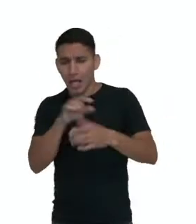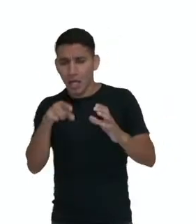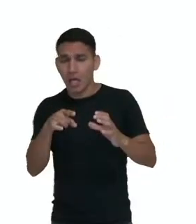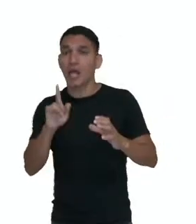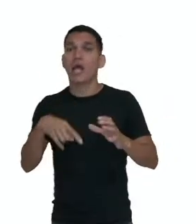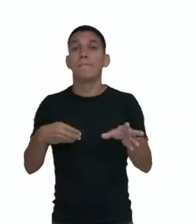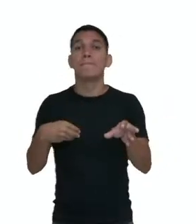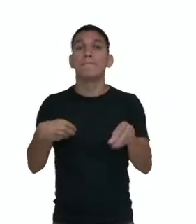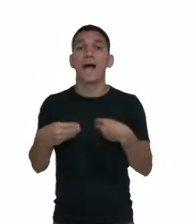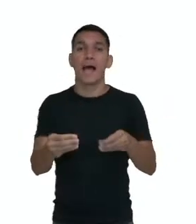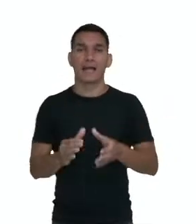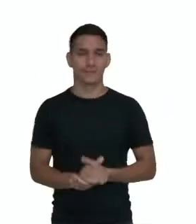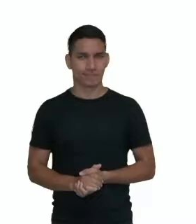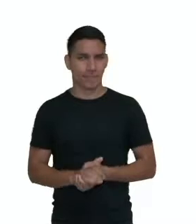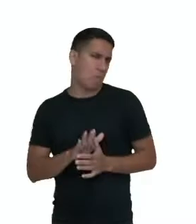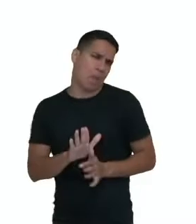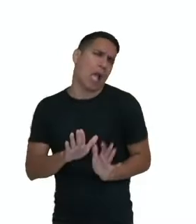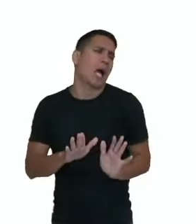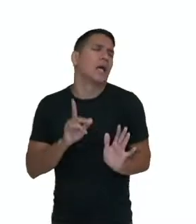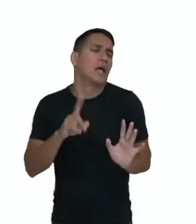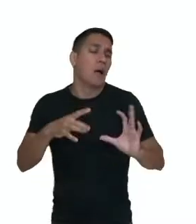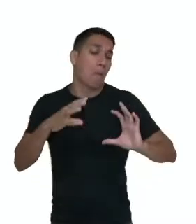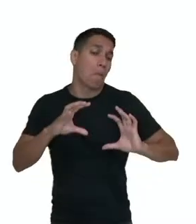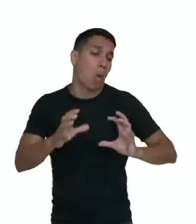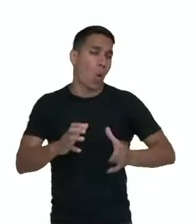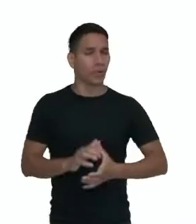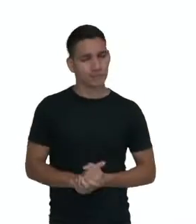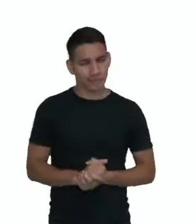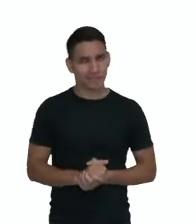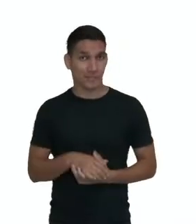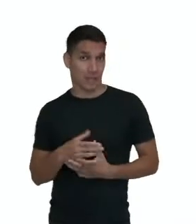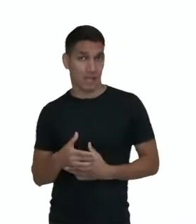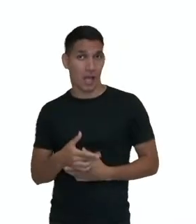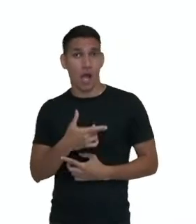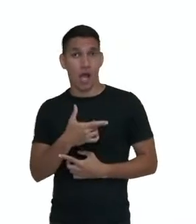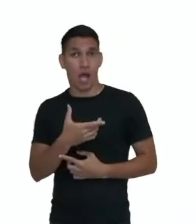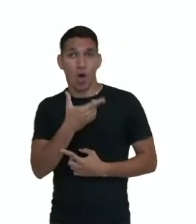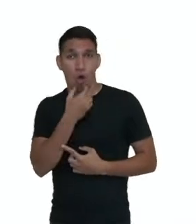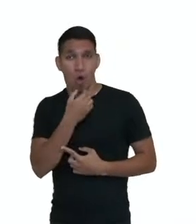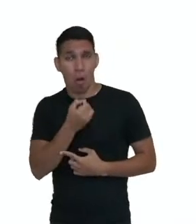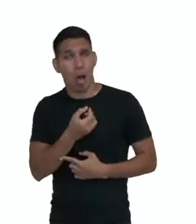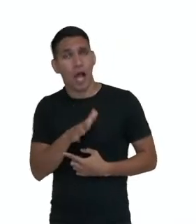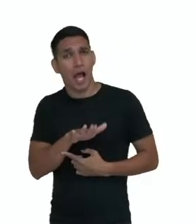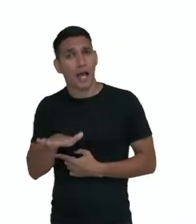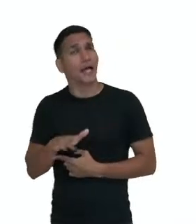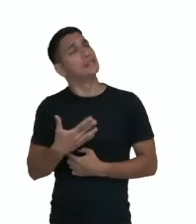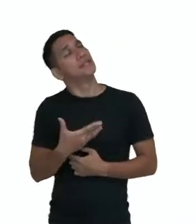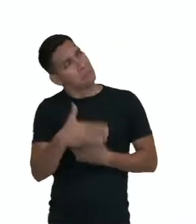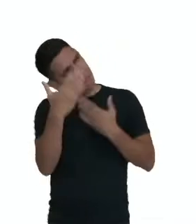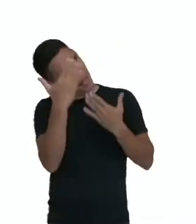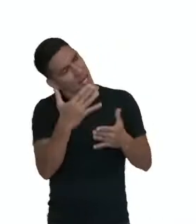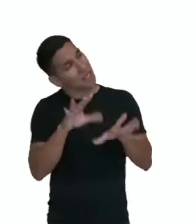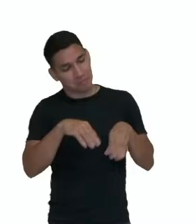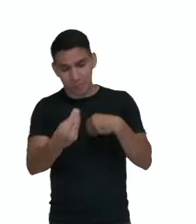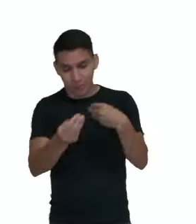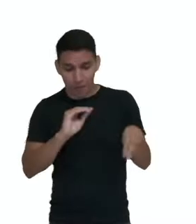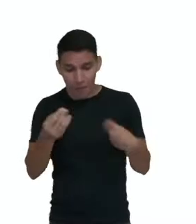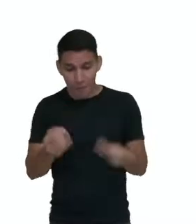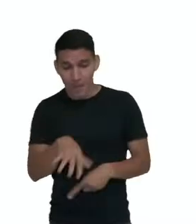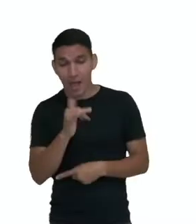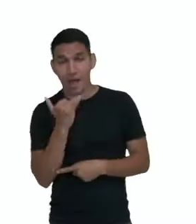de plástico, mas era uma bola. O garoto agradeceu, desembrulhou a bola e